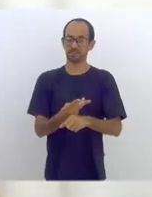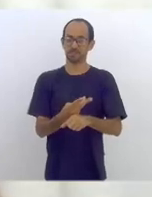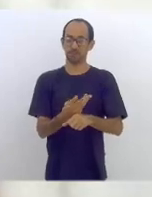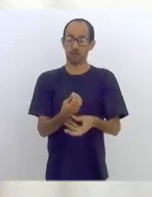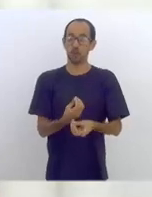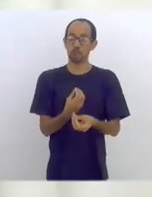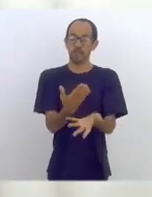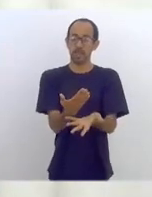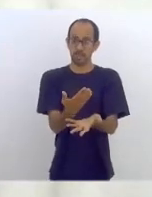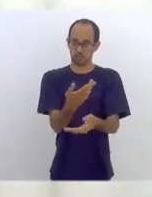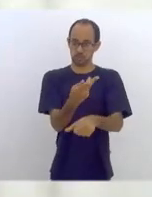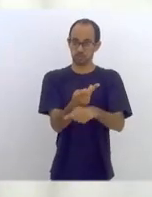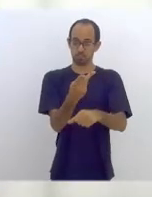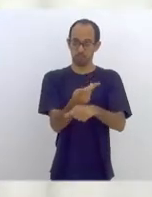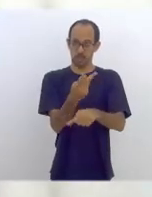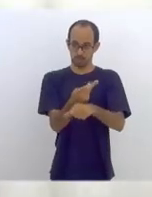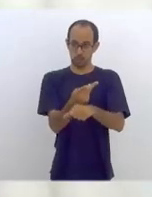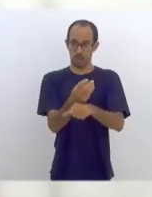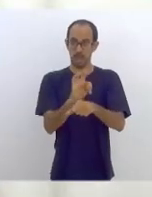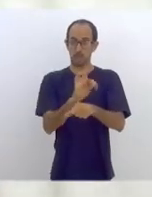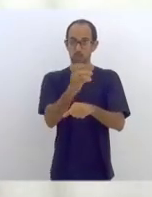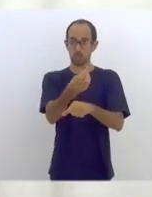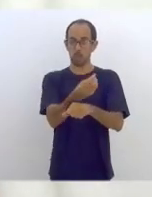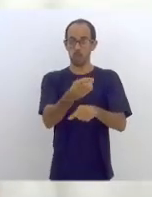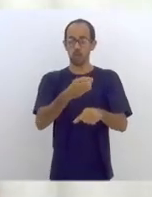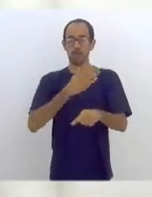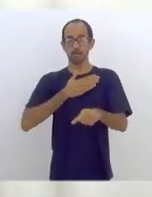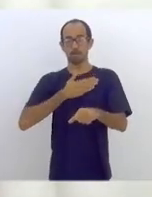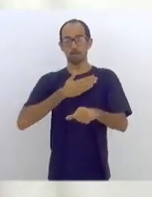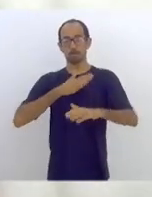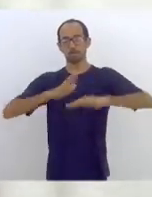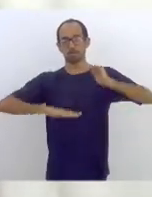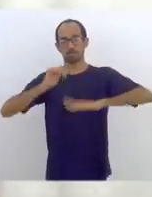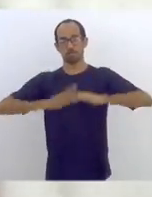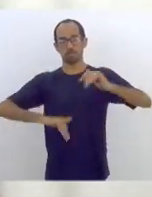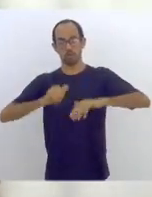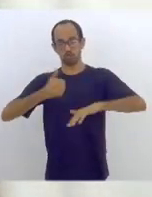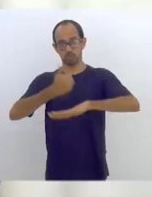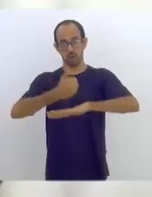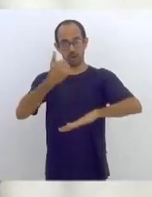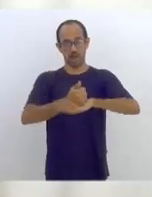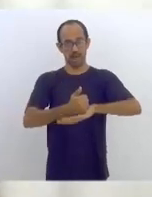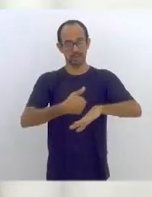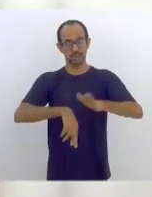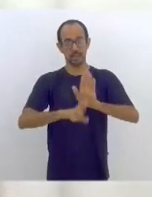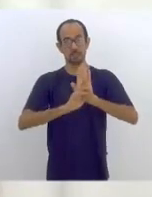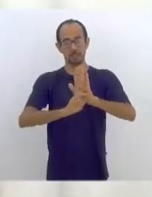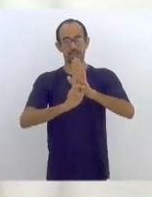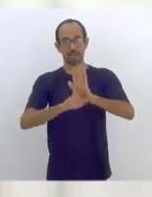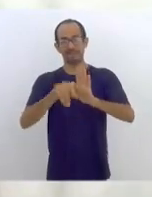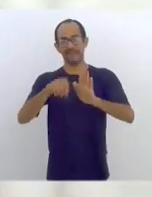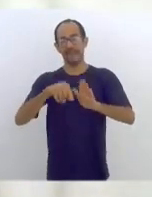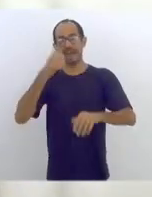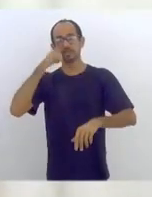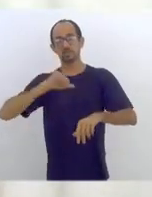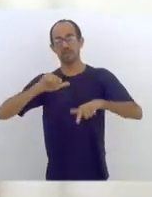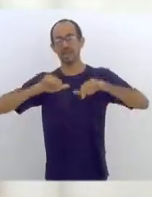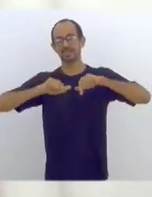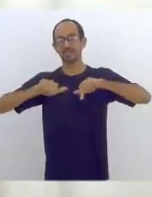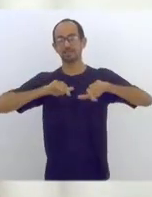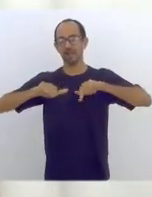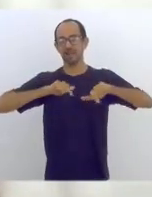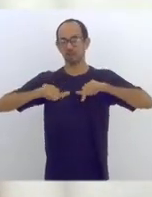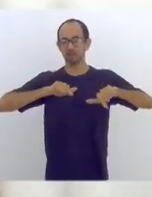Ofereço esse prêmio a toda a minha categoria, todas aquelas trabalhadoras que